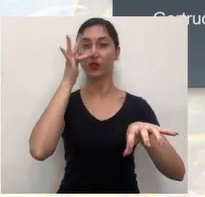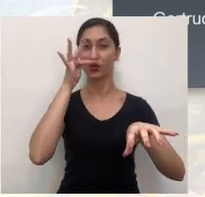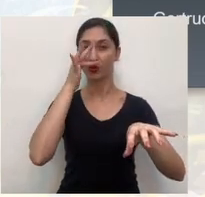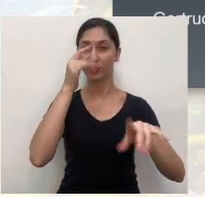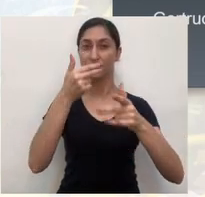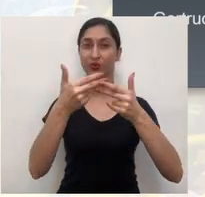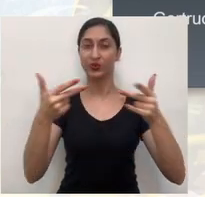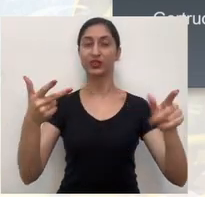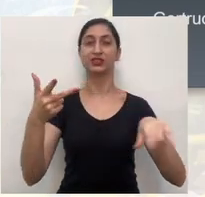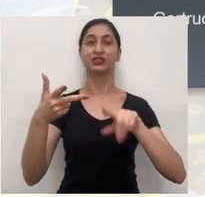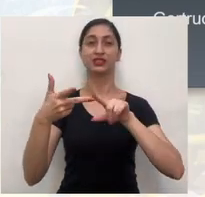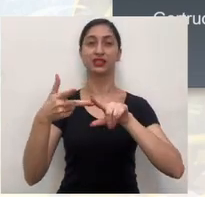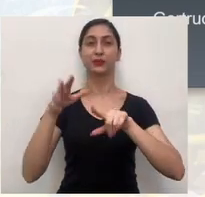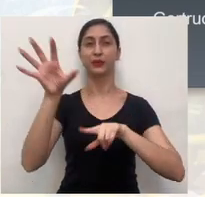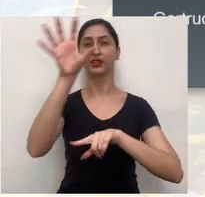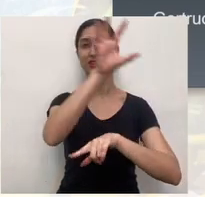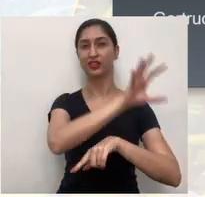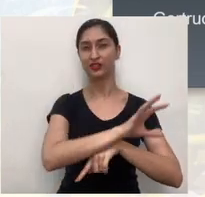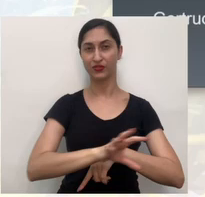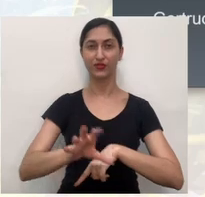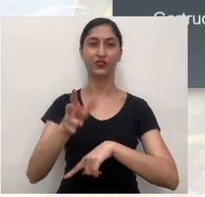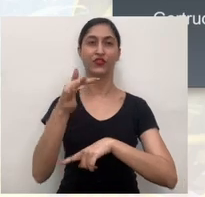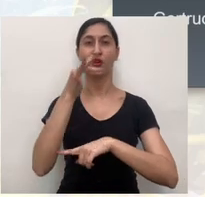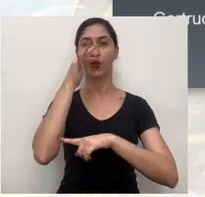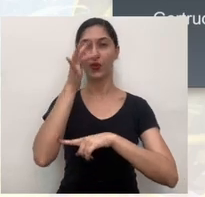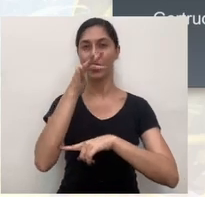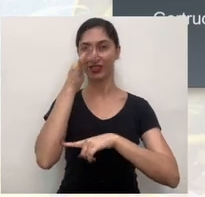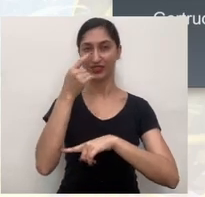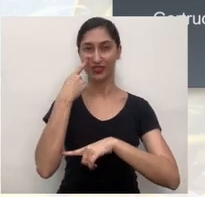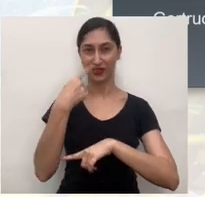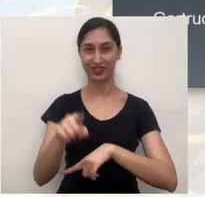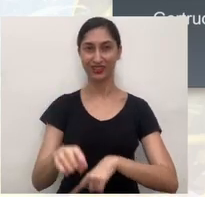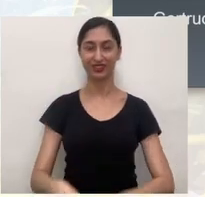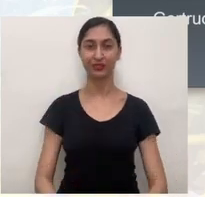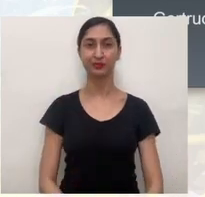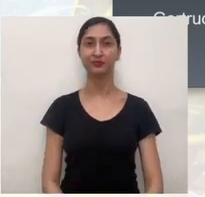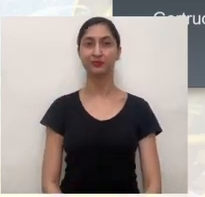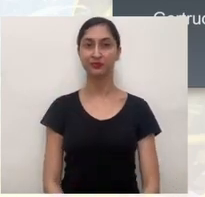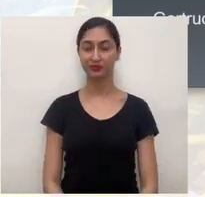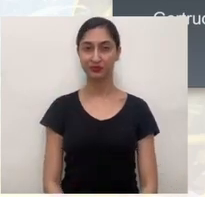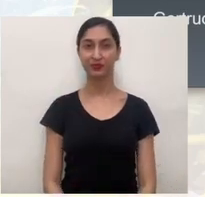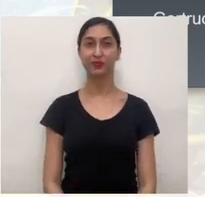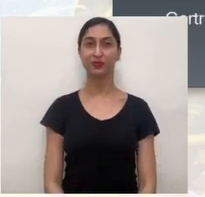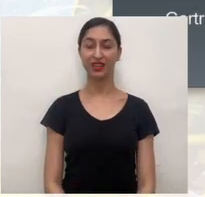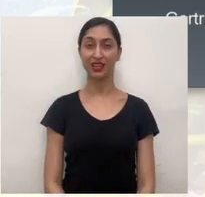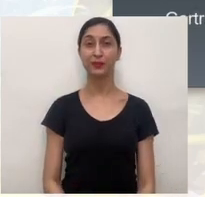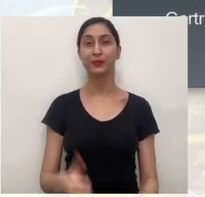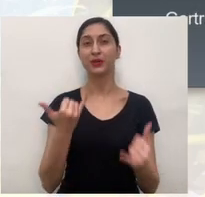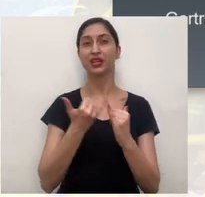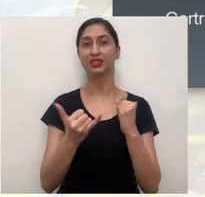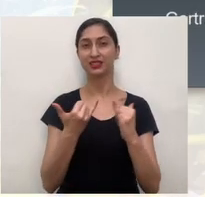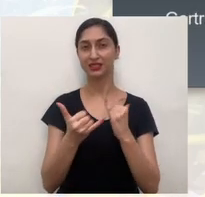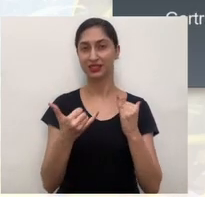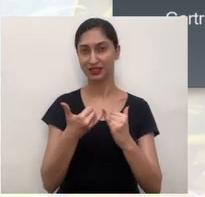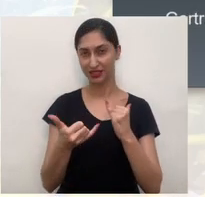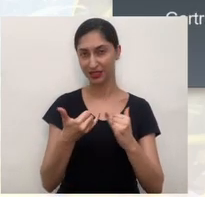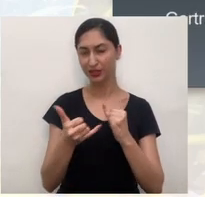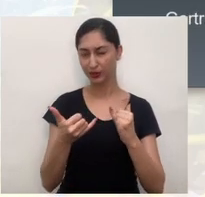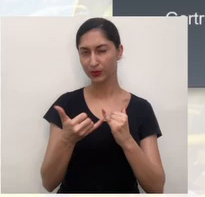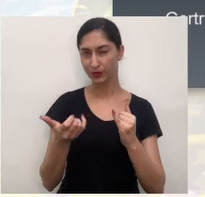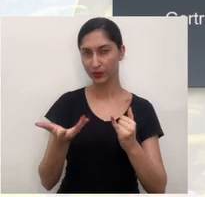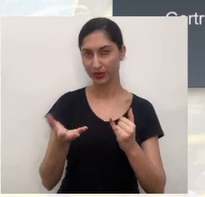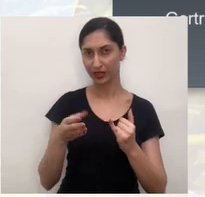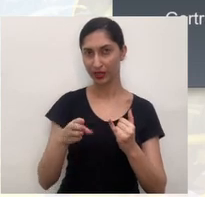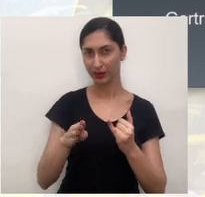de flores que são muito assim parecidas com o que o Burle Marx propõe naquela parte